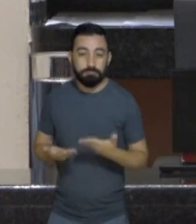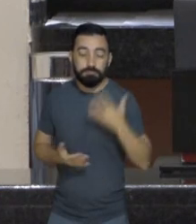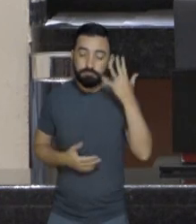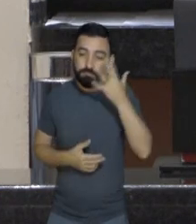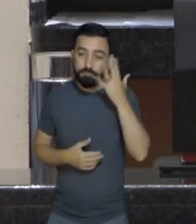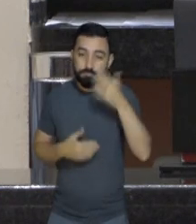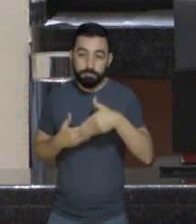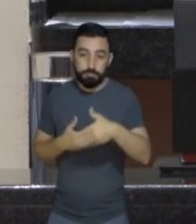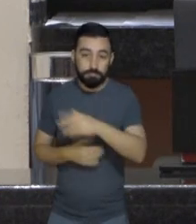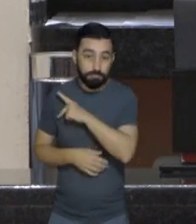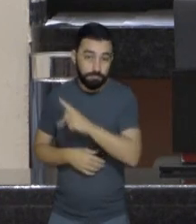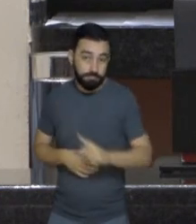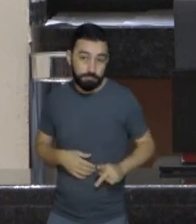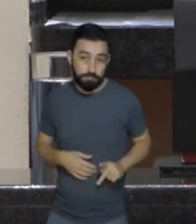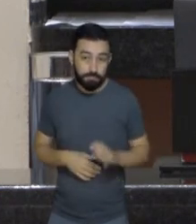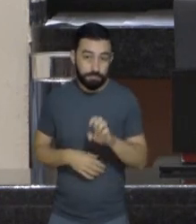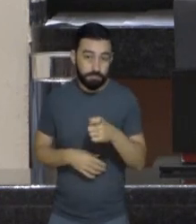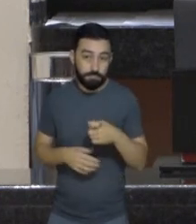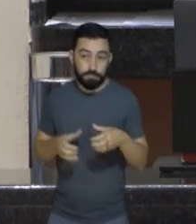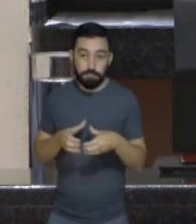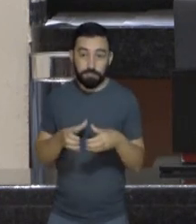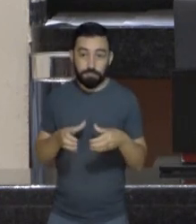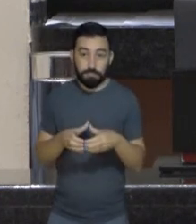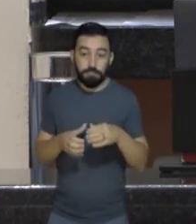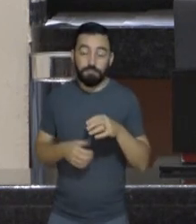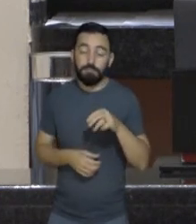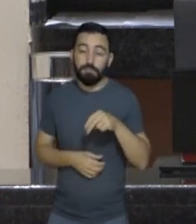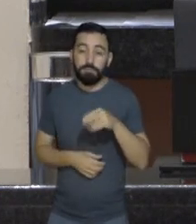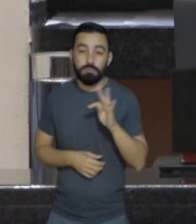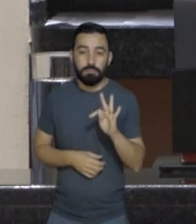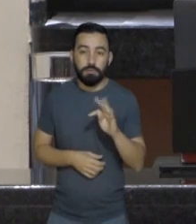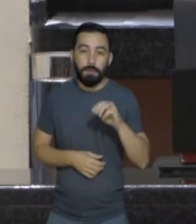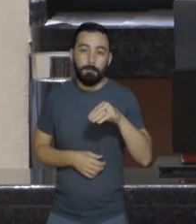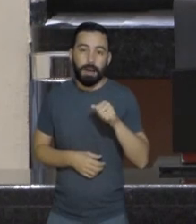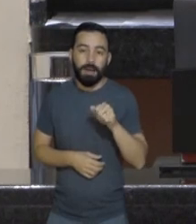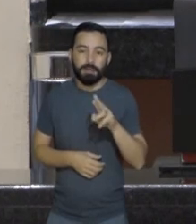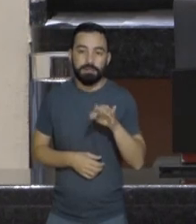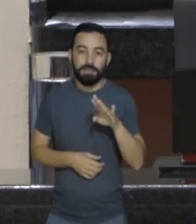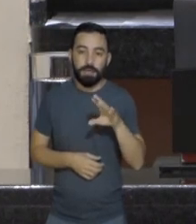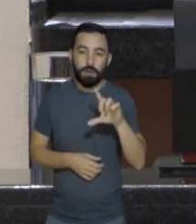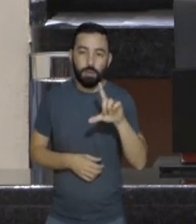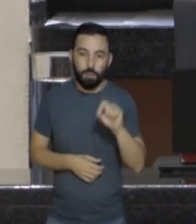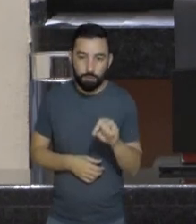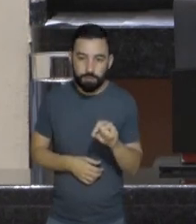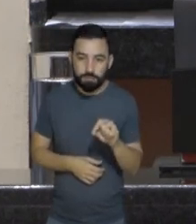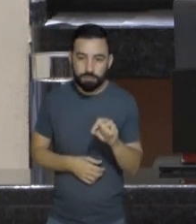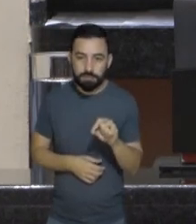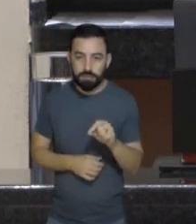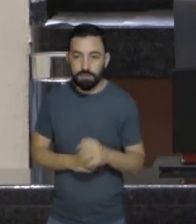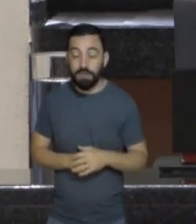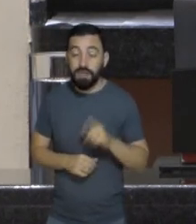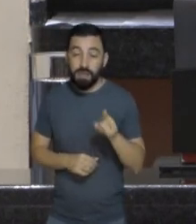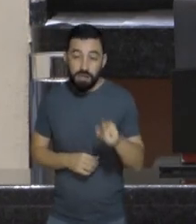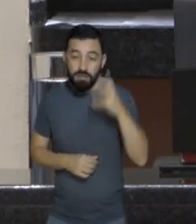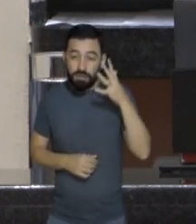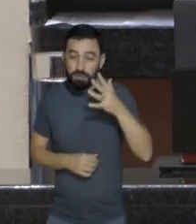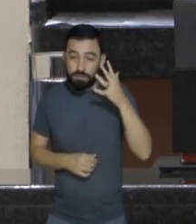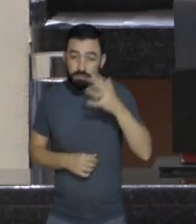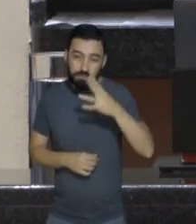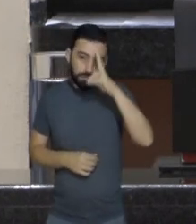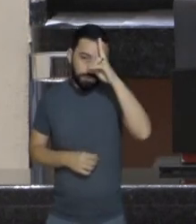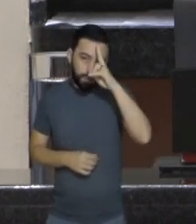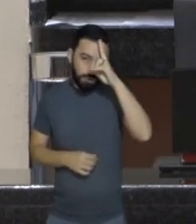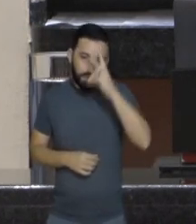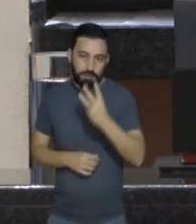presidente executivo do Grupo ND, Marcelo Petrelli, para falar sobre a história dos